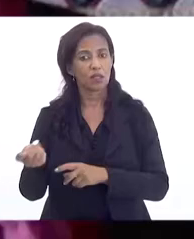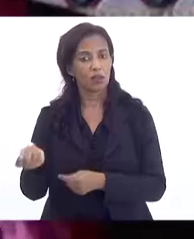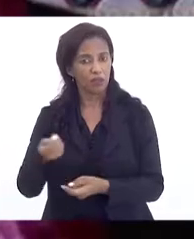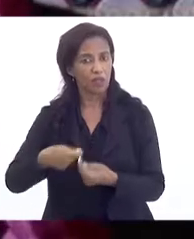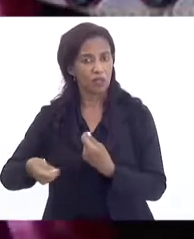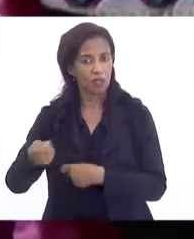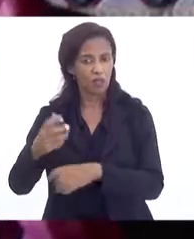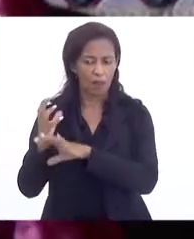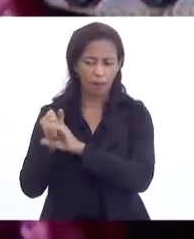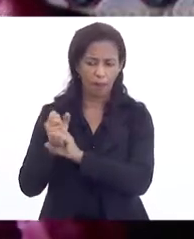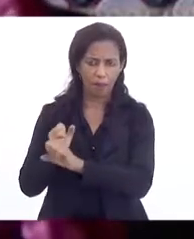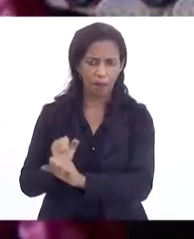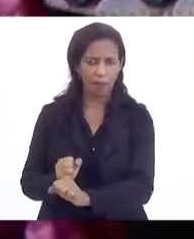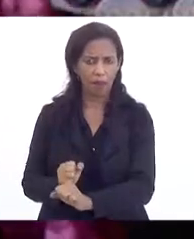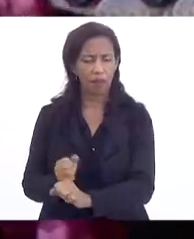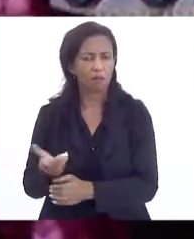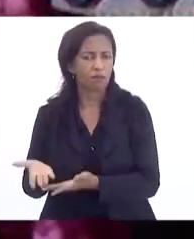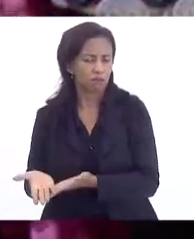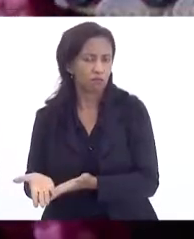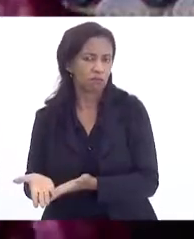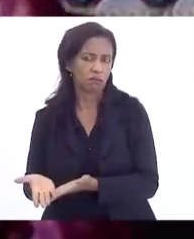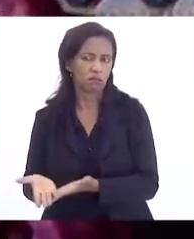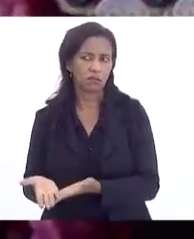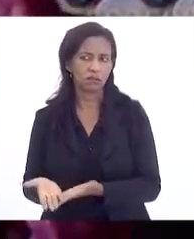exemplo. Eu vejo que isso seria